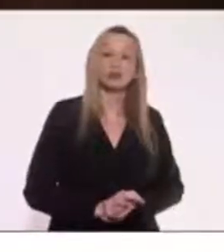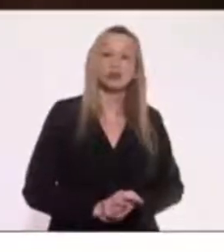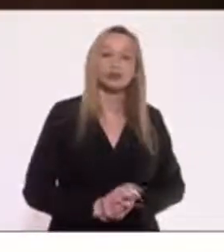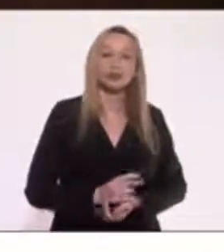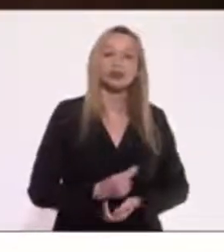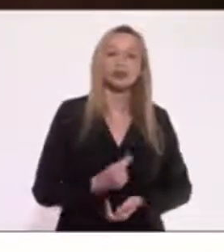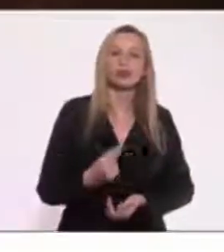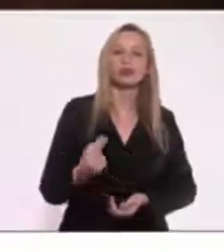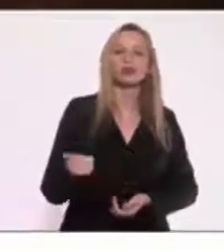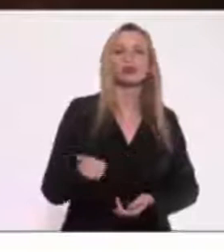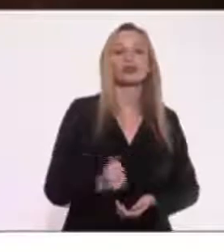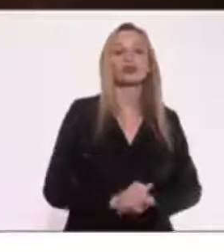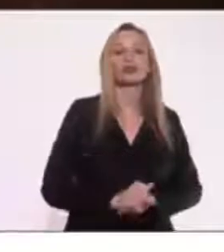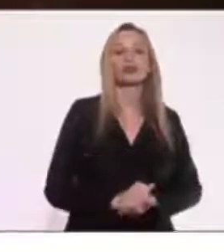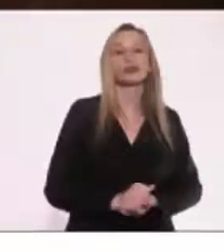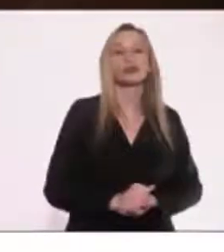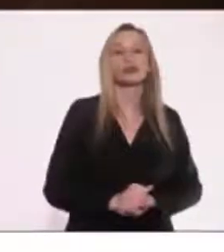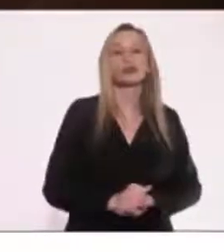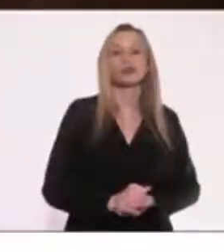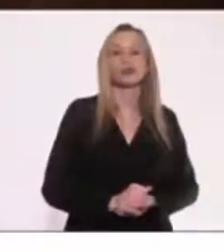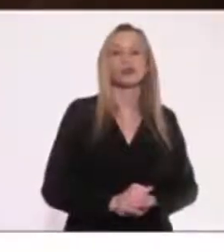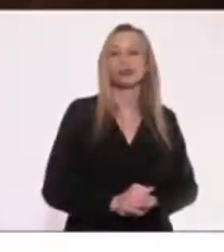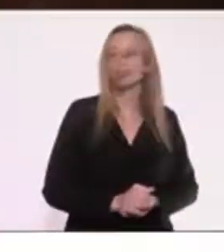sai da magistratura e entra